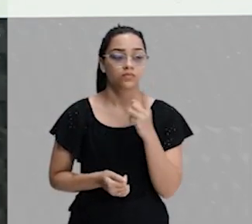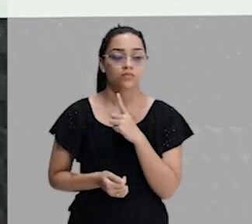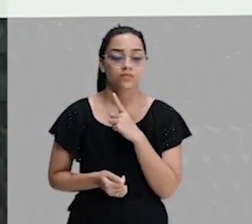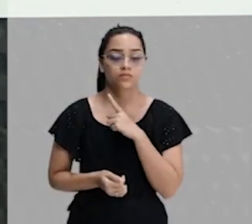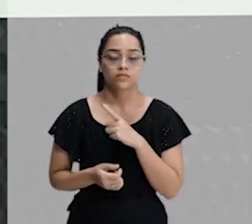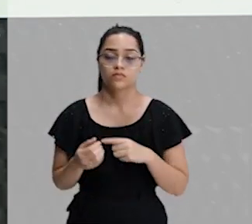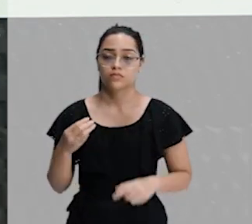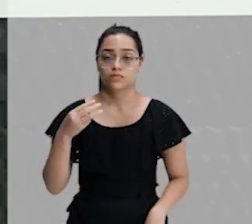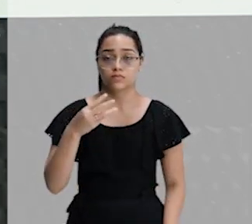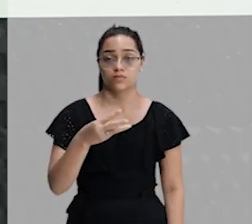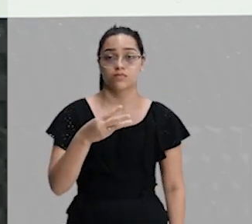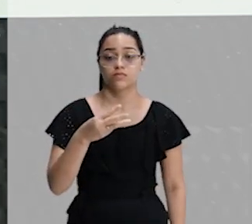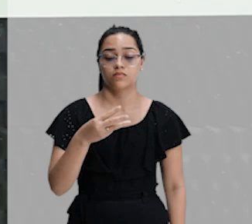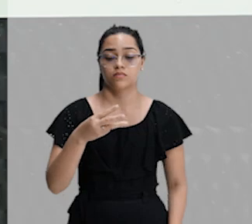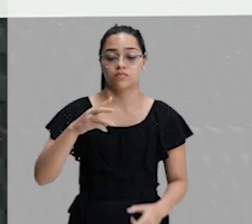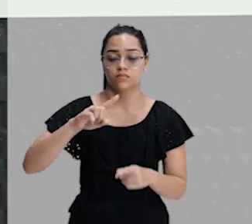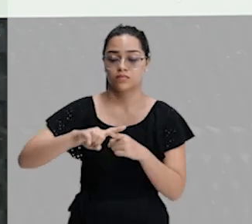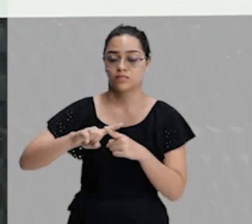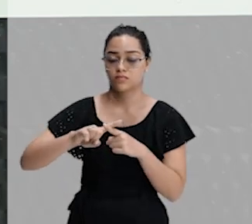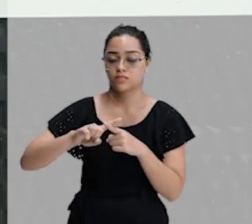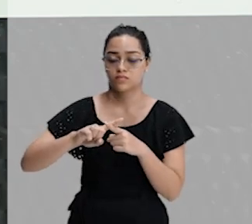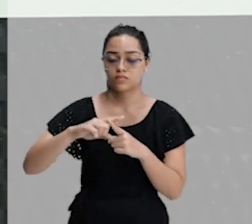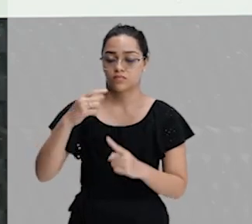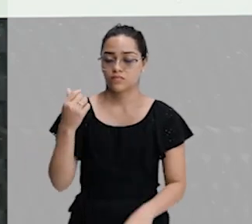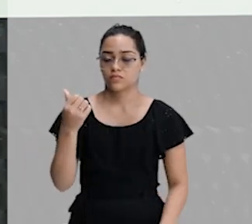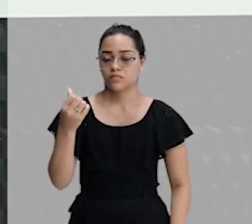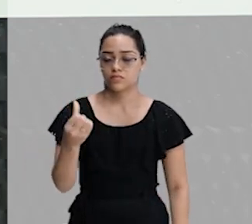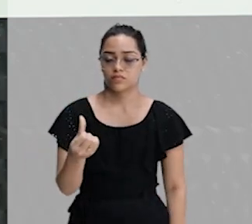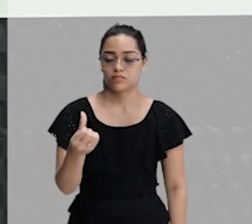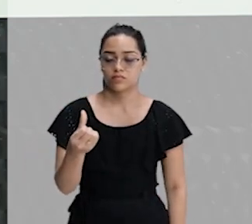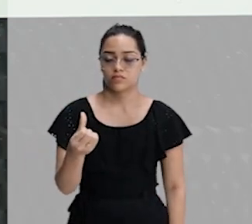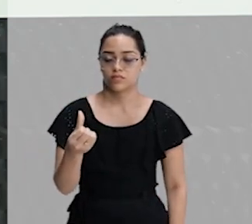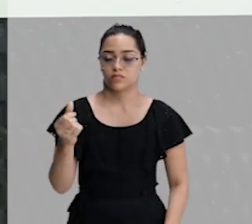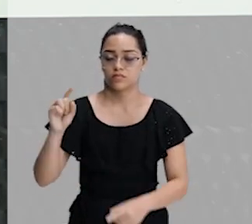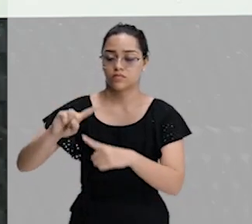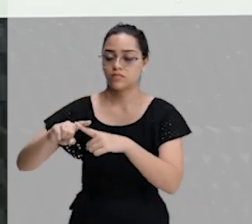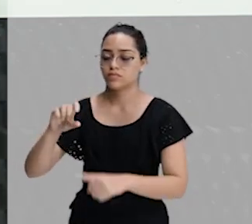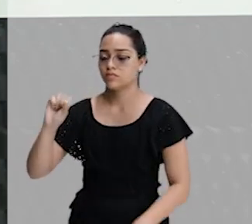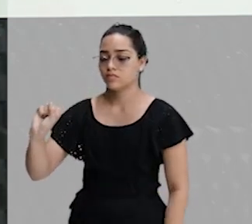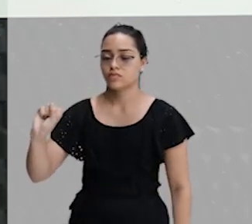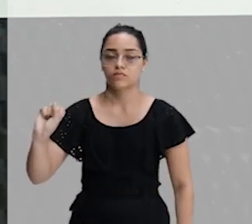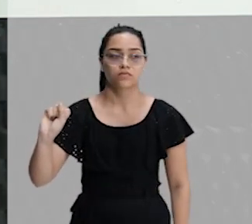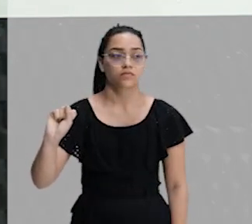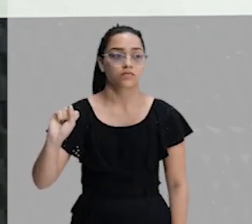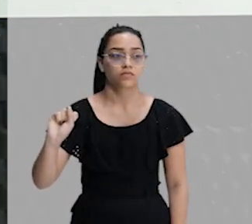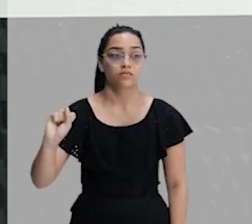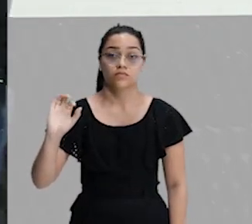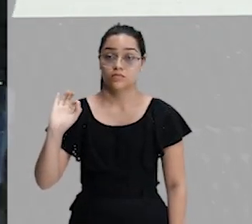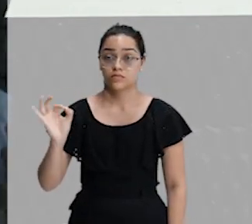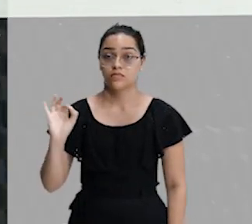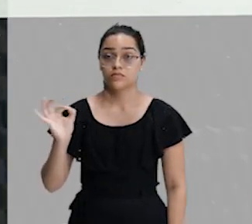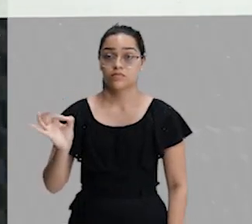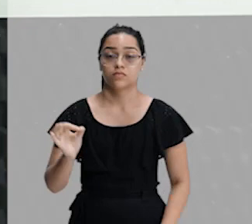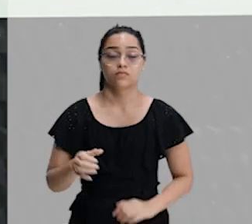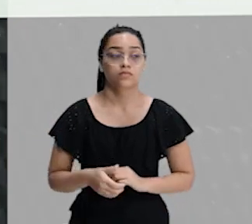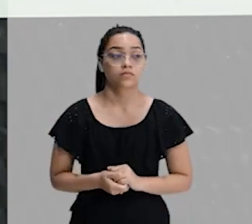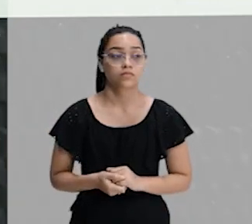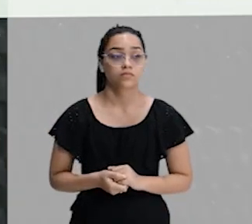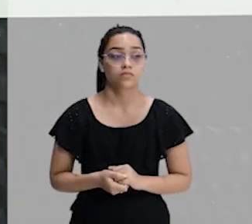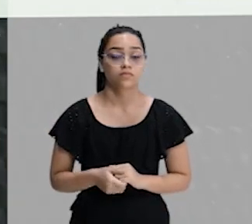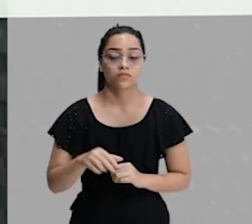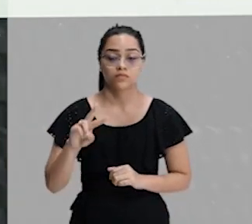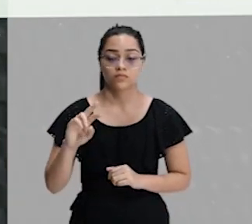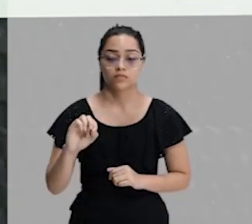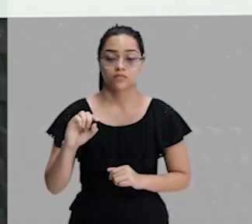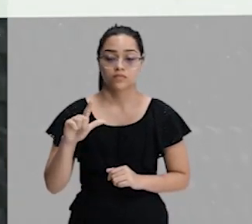ter 3 multiplicado por 16 vezes 8. Certo? Então o